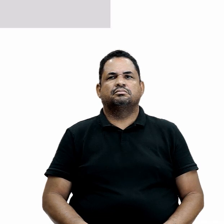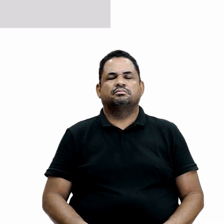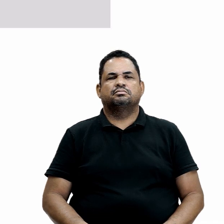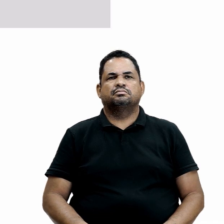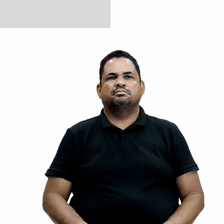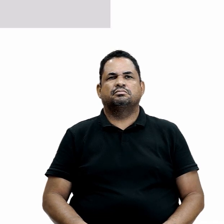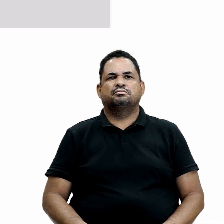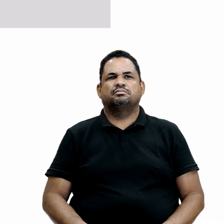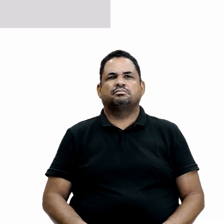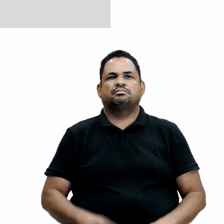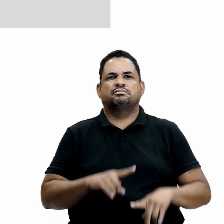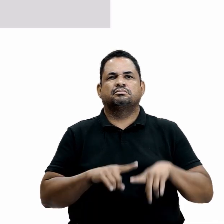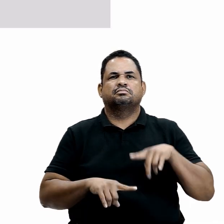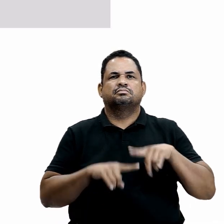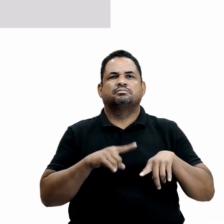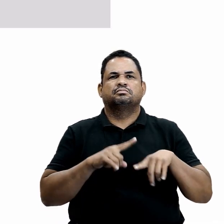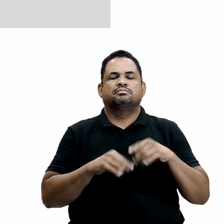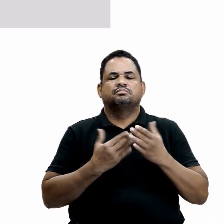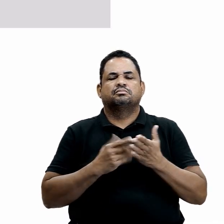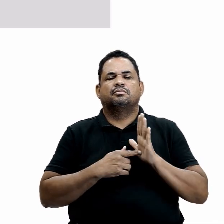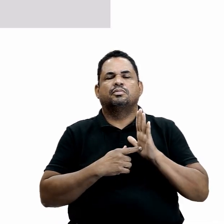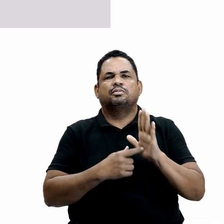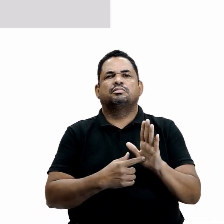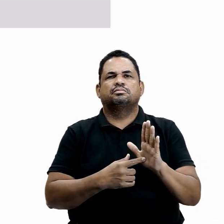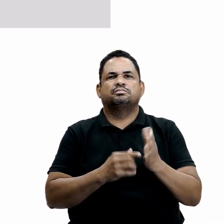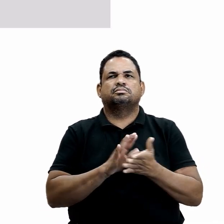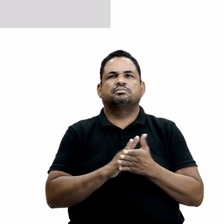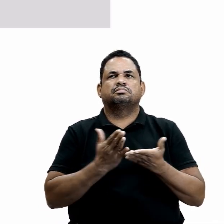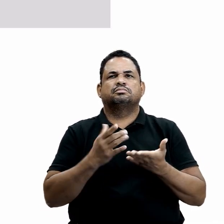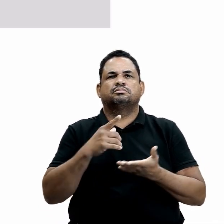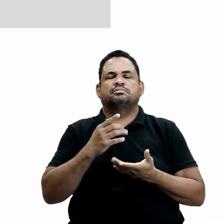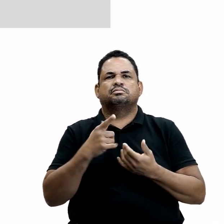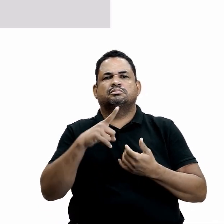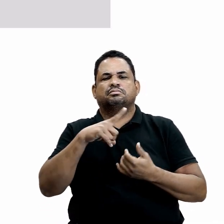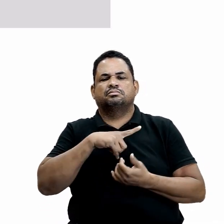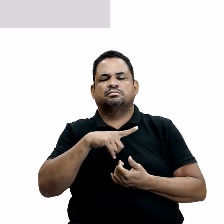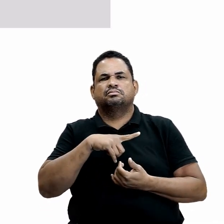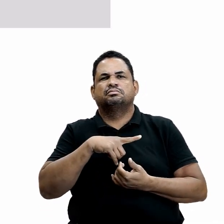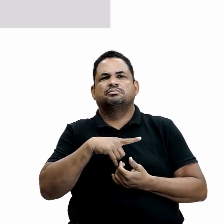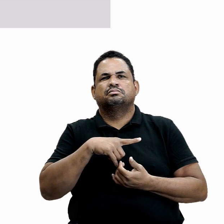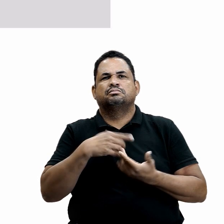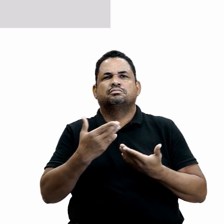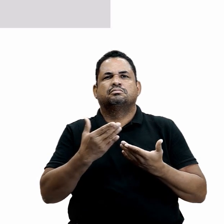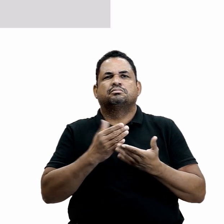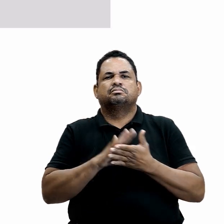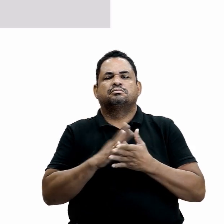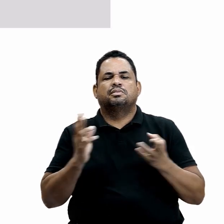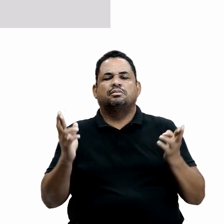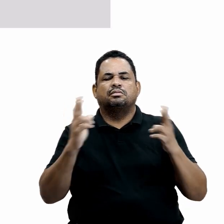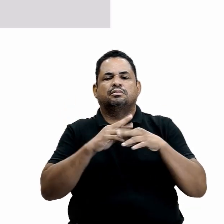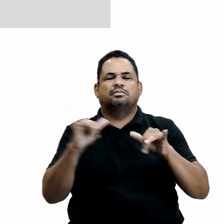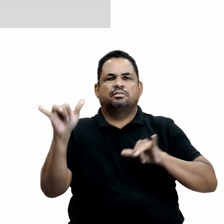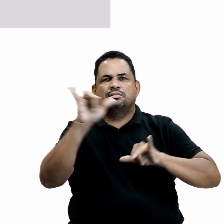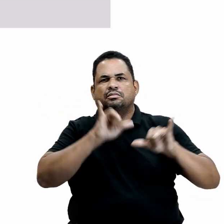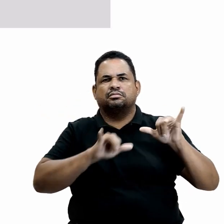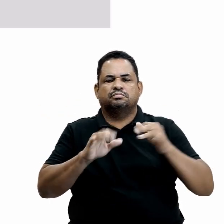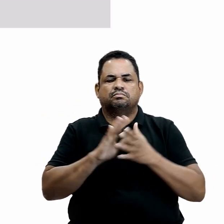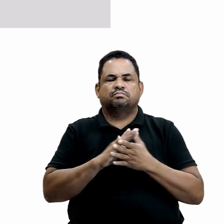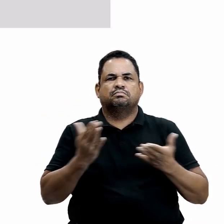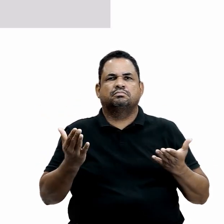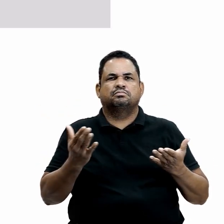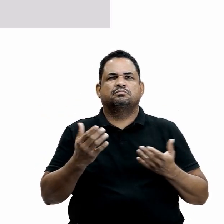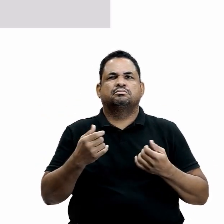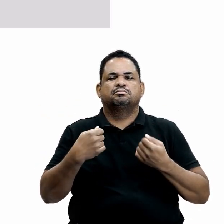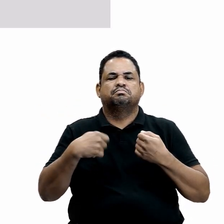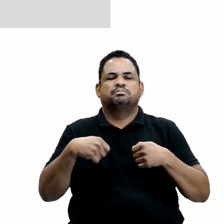elementos, para você indicar que átomos de elementos químicos, numa reação química, tem que